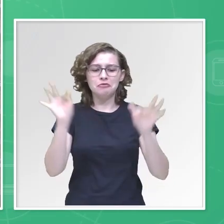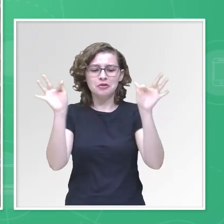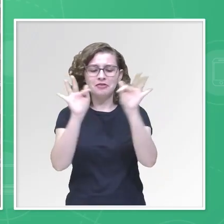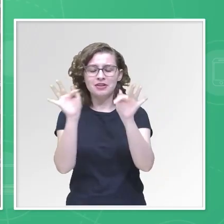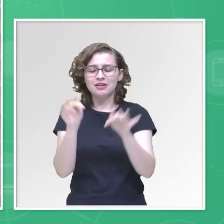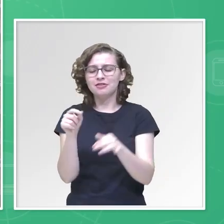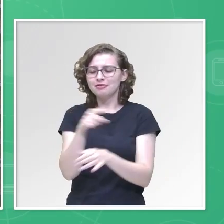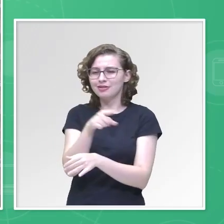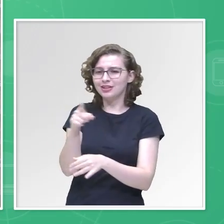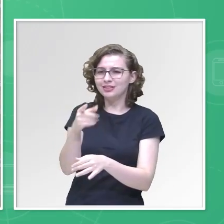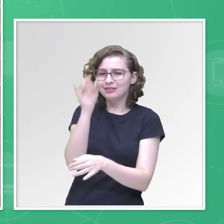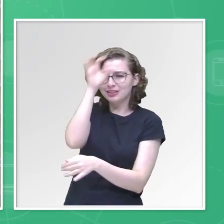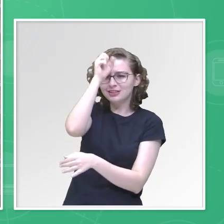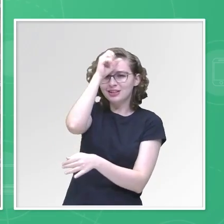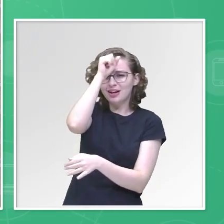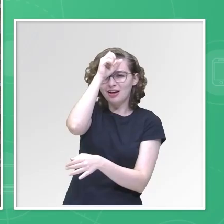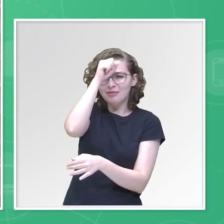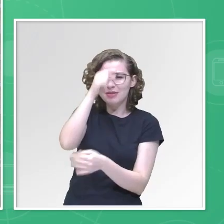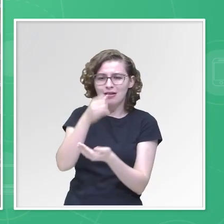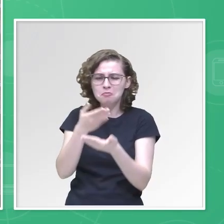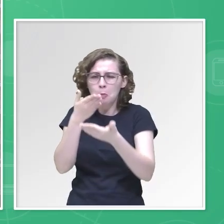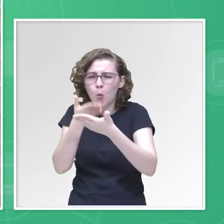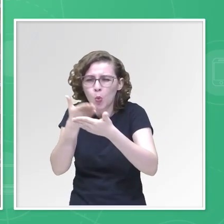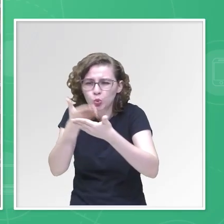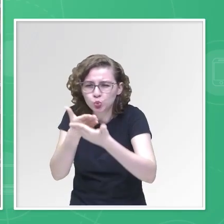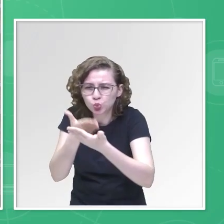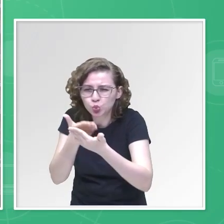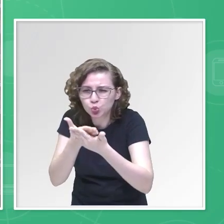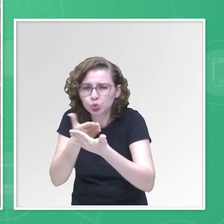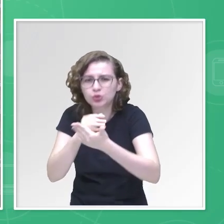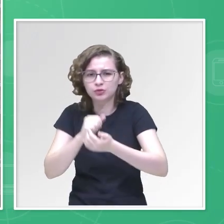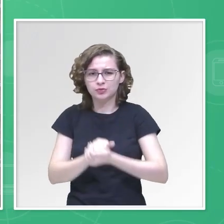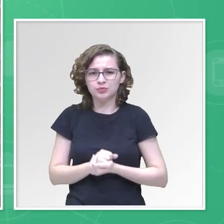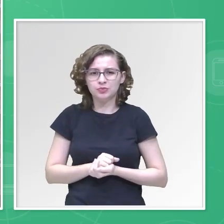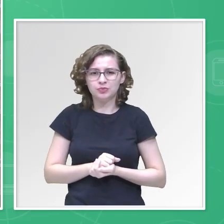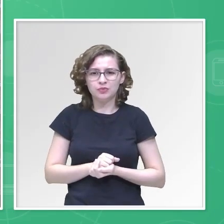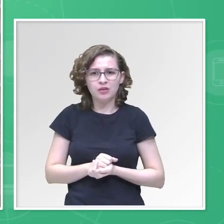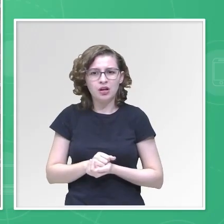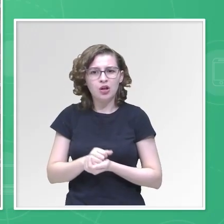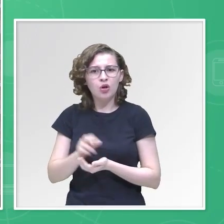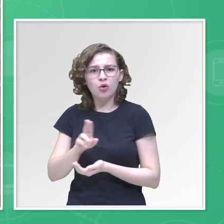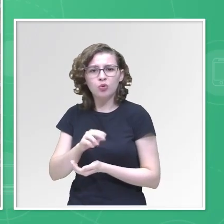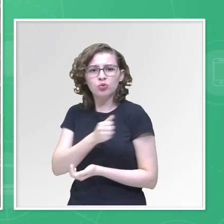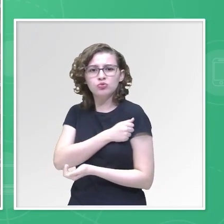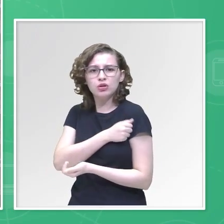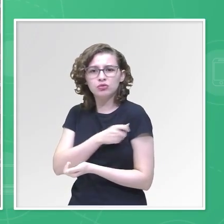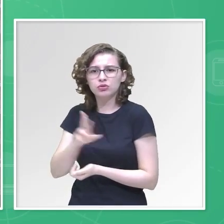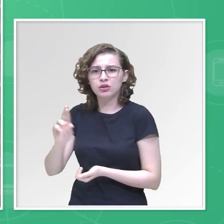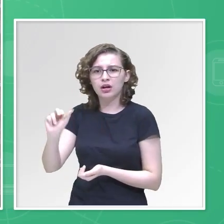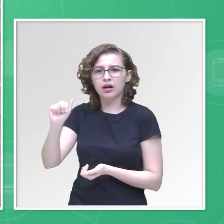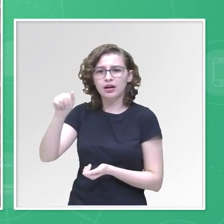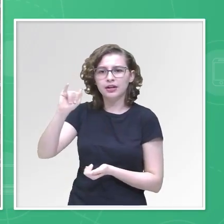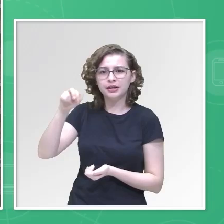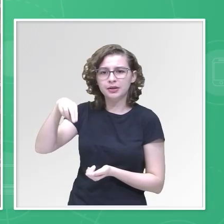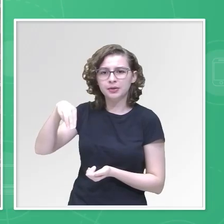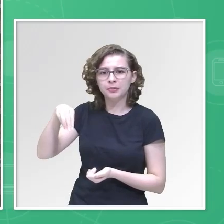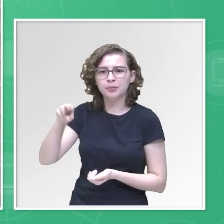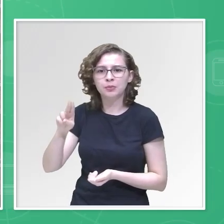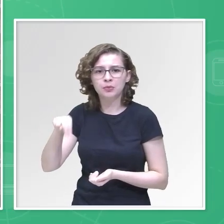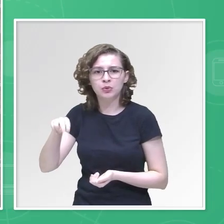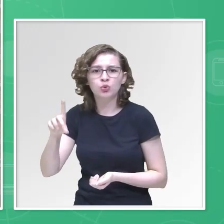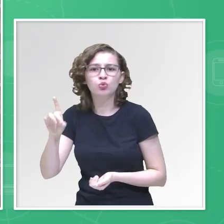Então olha aí nós temos nossa tem muita gente o Raimundo o a Gabriele deixa eu ver quem mais